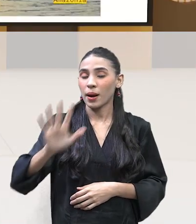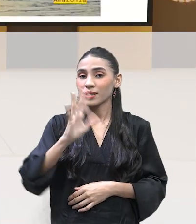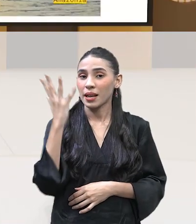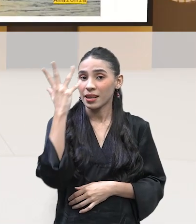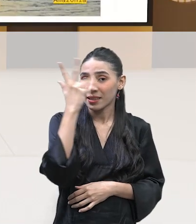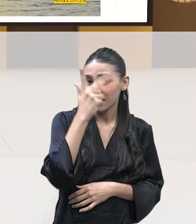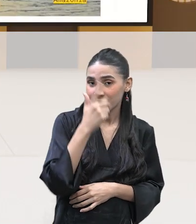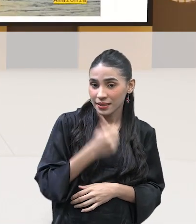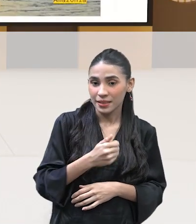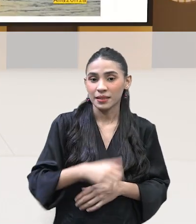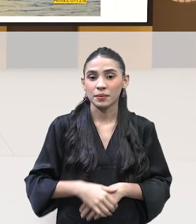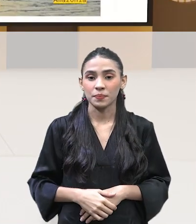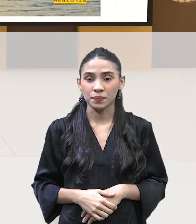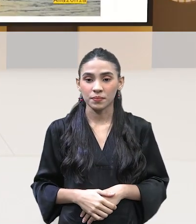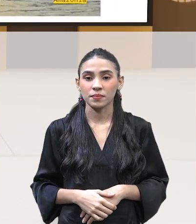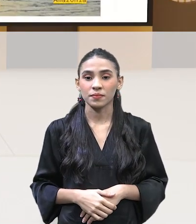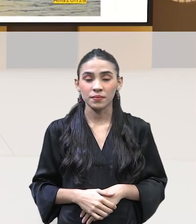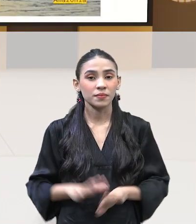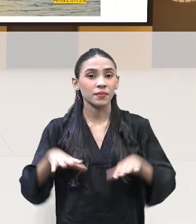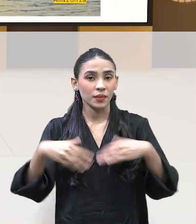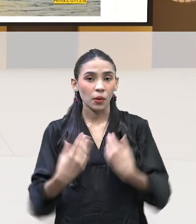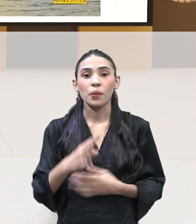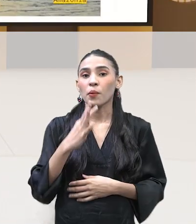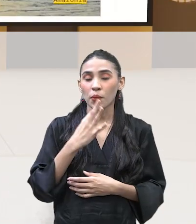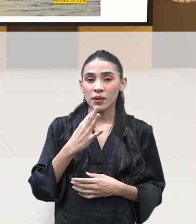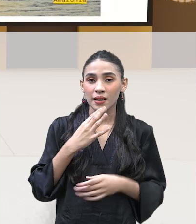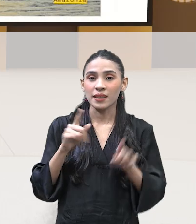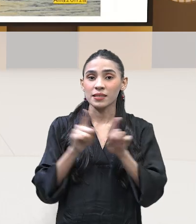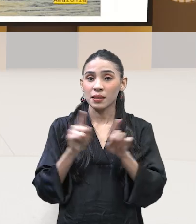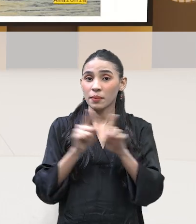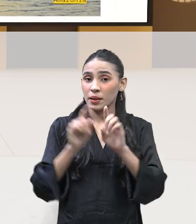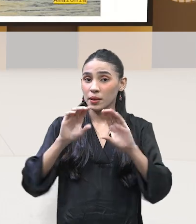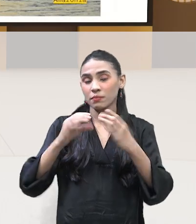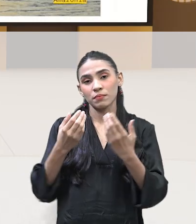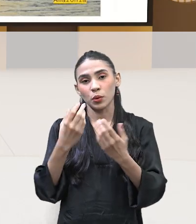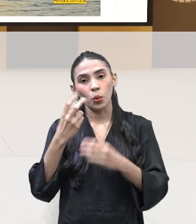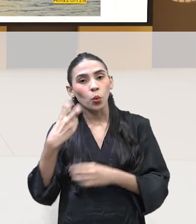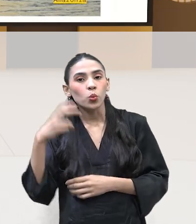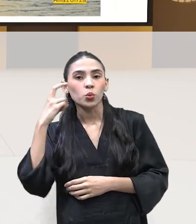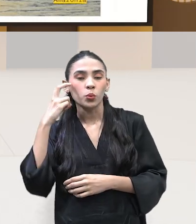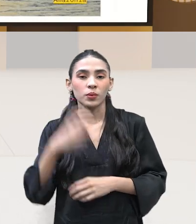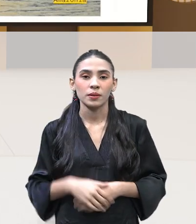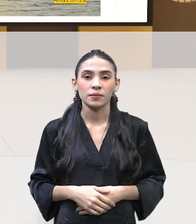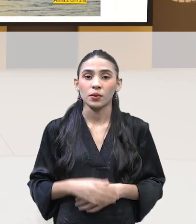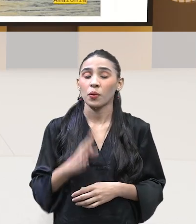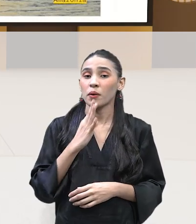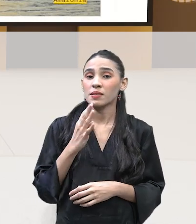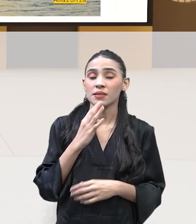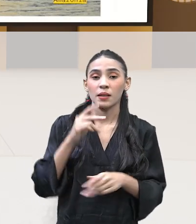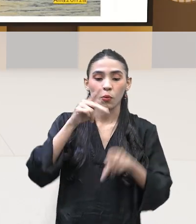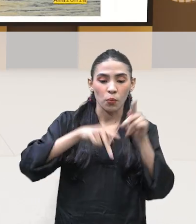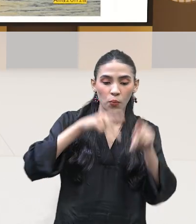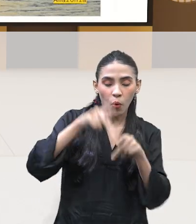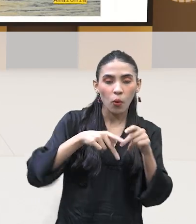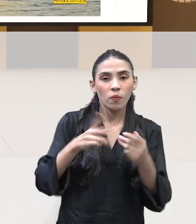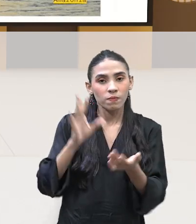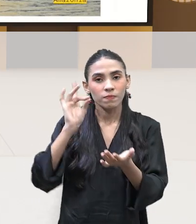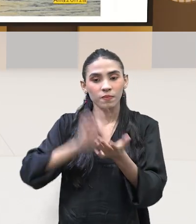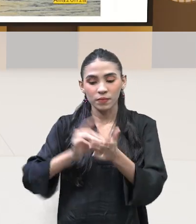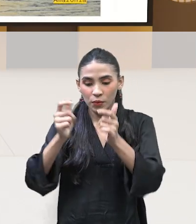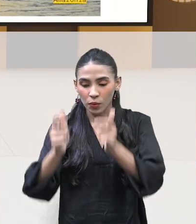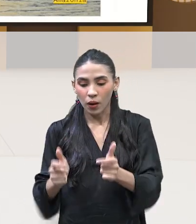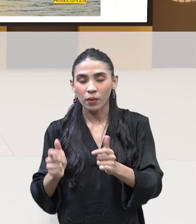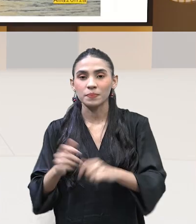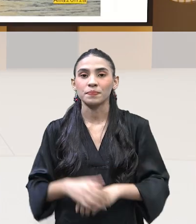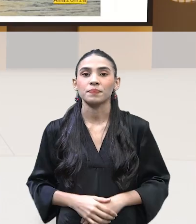né? Olha só, então veja como ele conhece também a nossa cultura. A gente falou sobre essa questão de conhecer o povo, a realidade